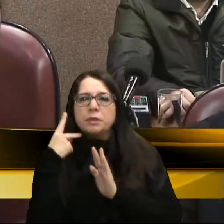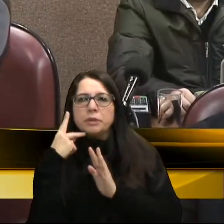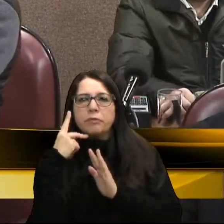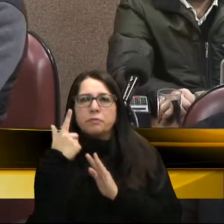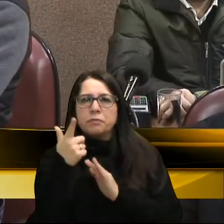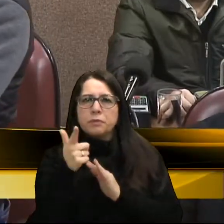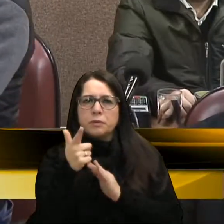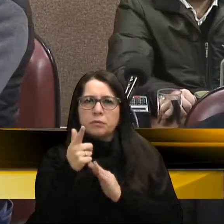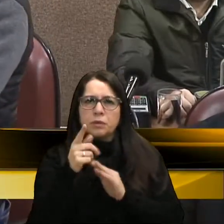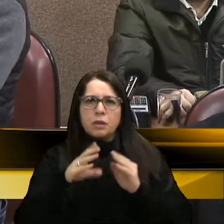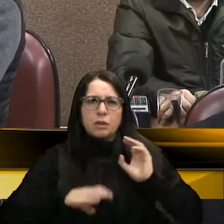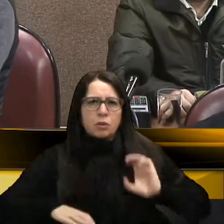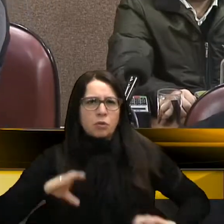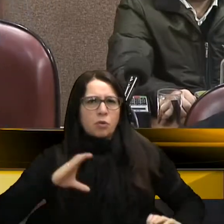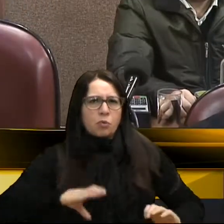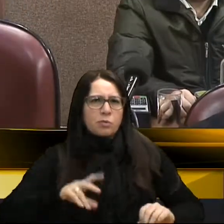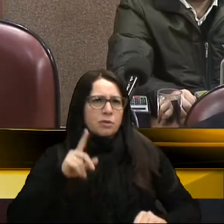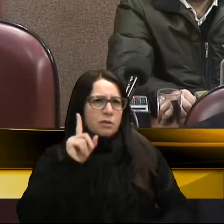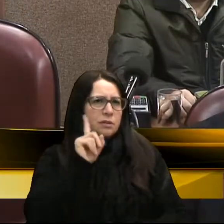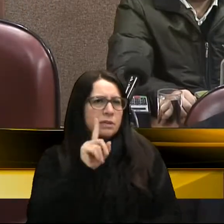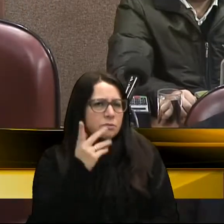tem corrupção lá nos Estados Unidos?